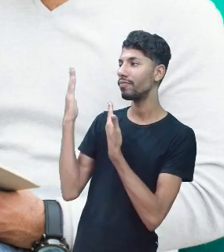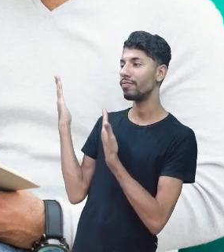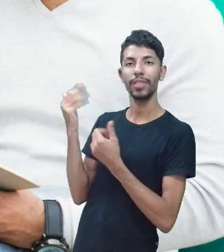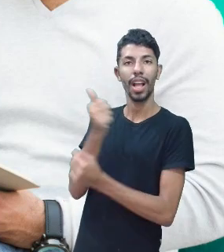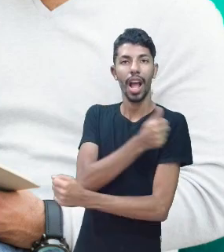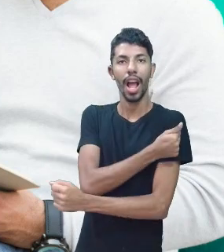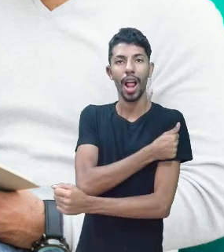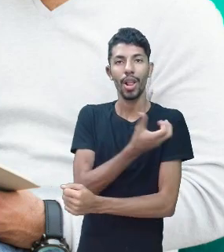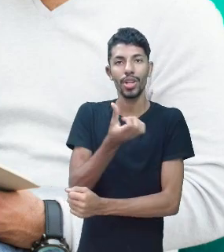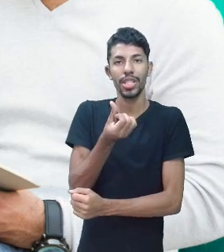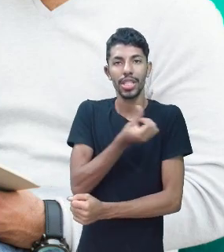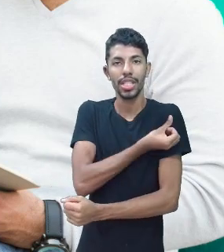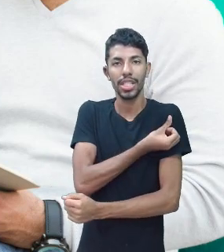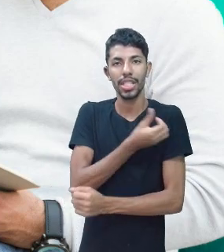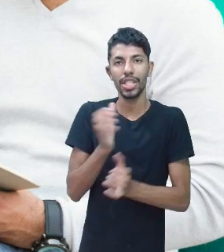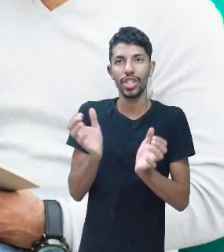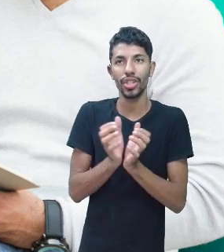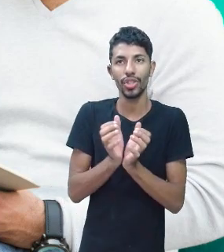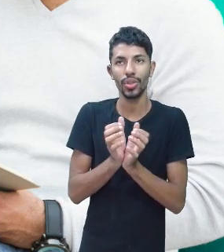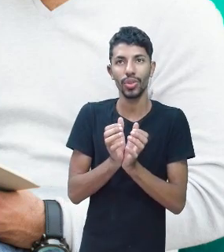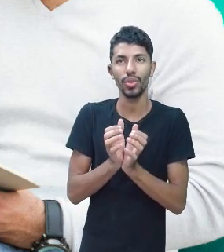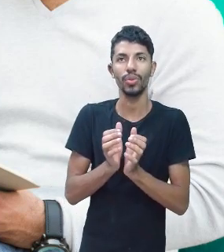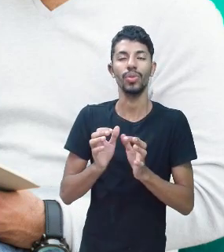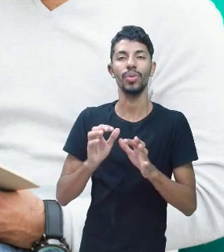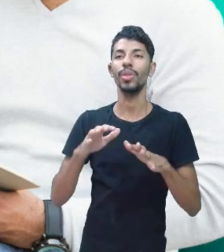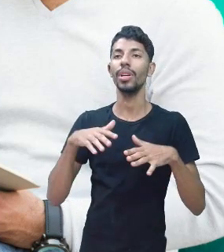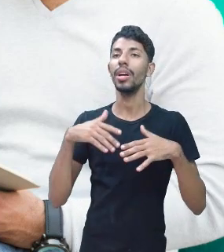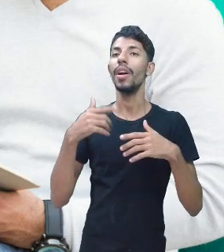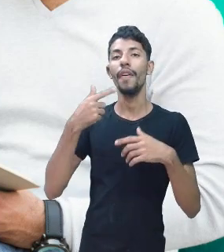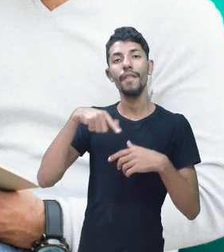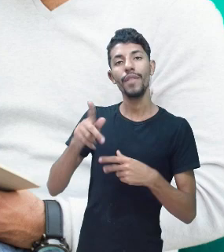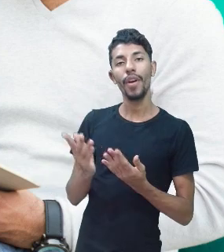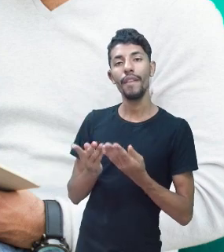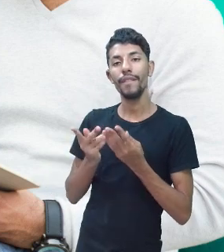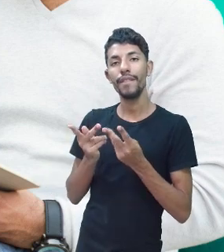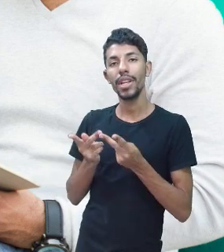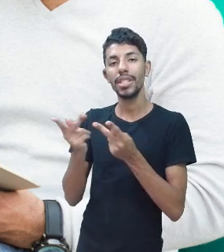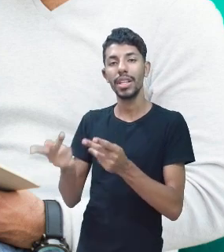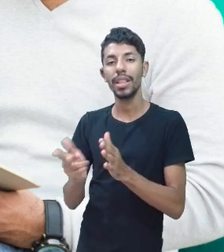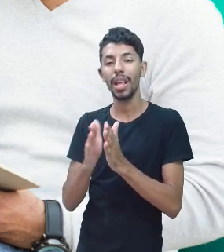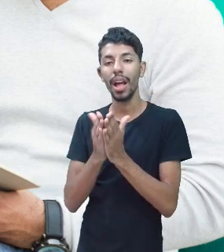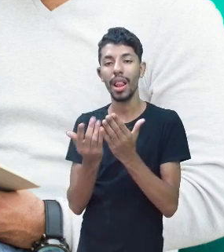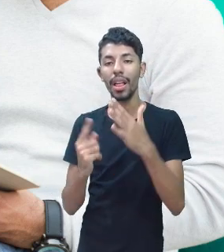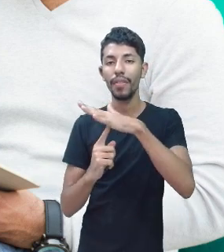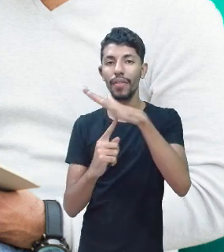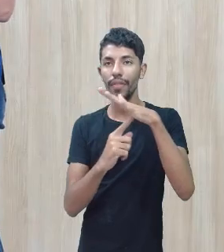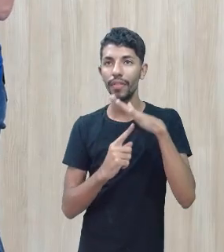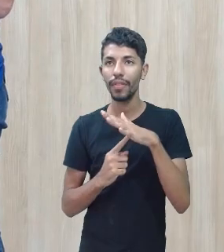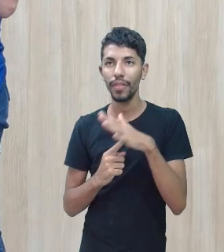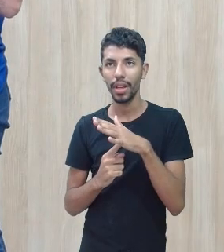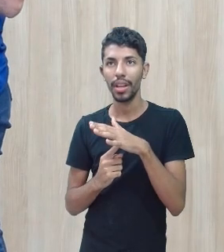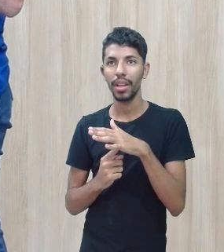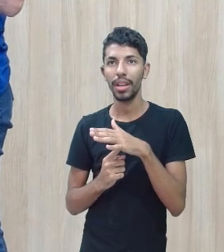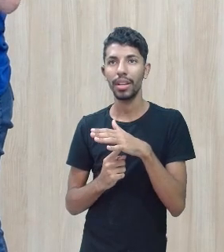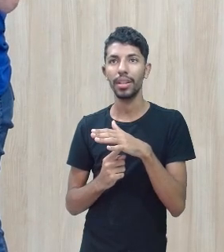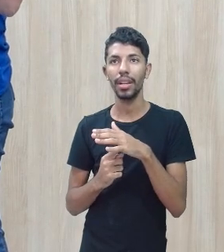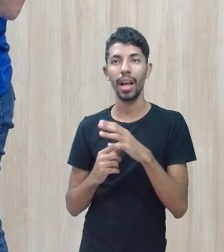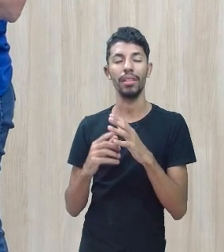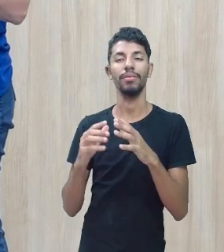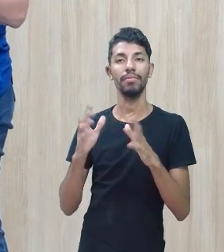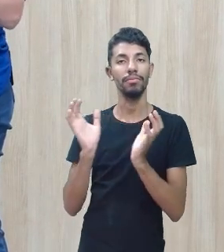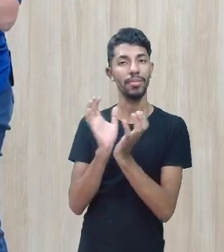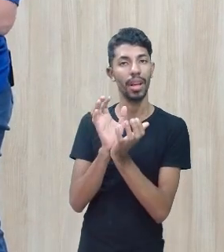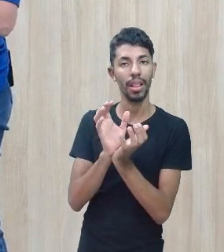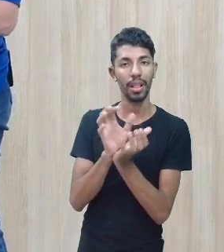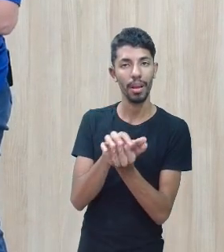ano foram visitar a Bienal do Livro no Centro de Convenções de Pernambuco. Eles foram, eu queria falar com quem eles